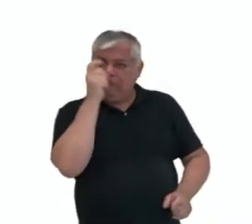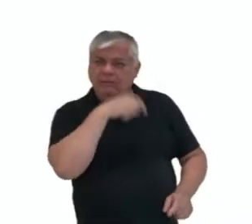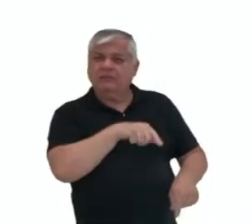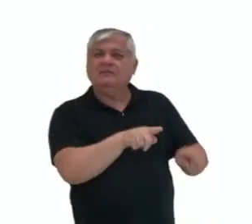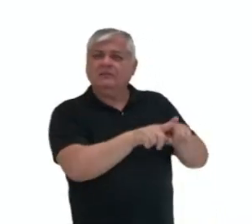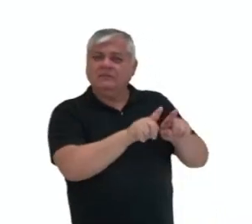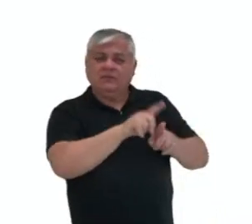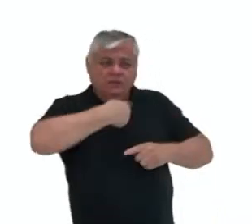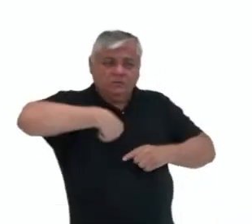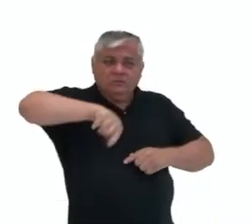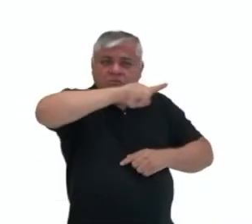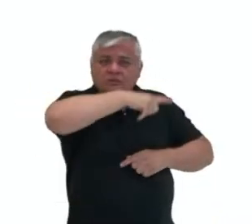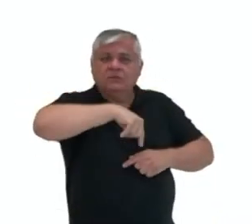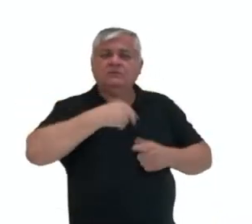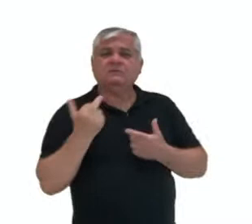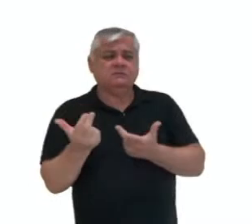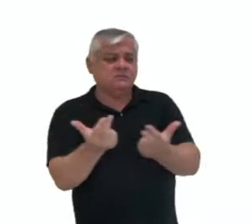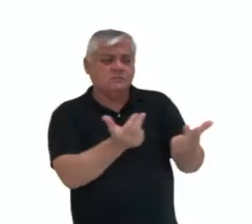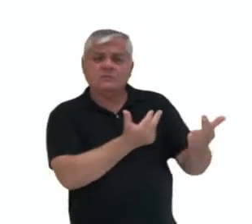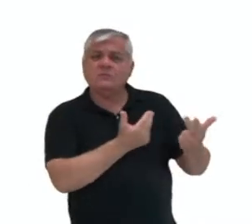que somos todos iguais